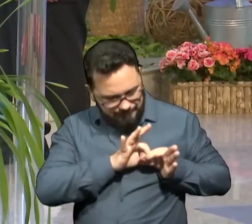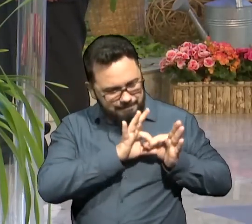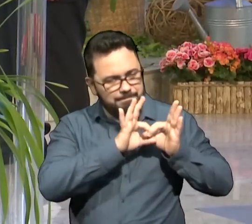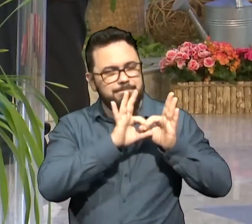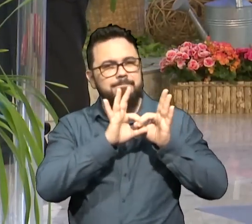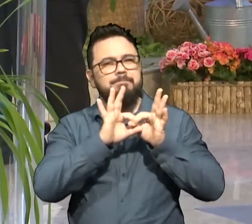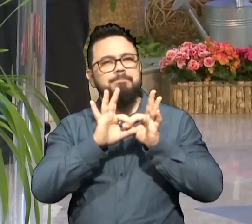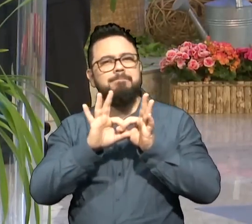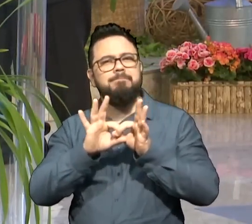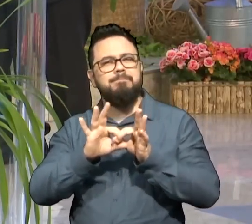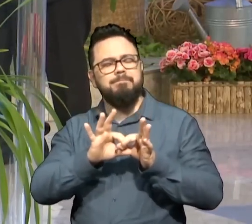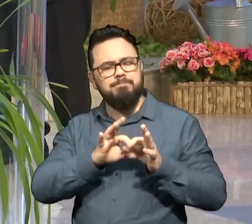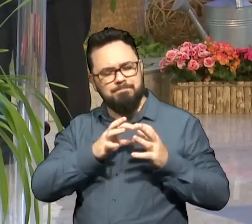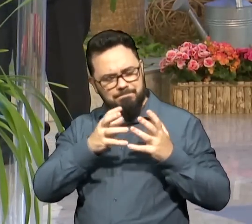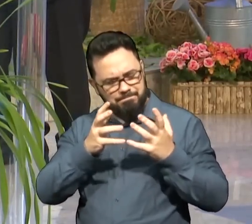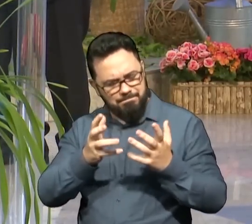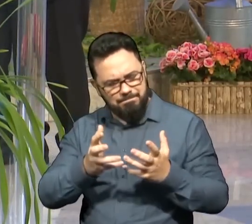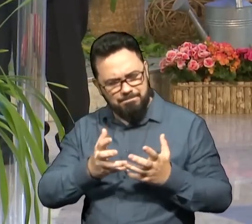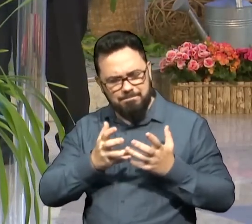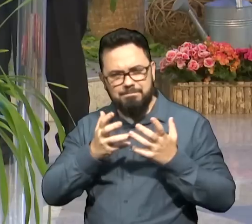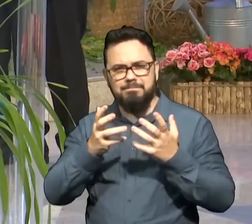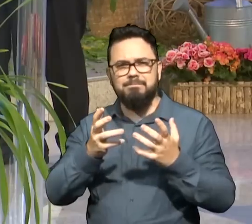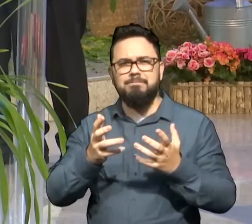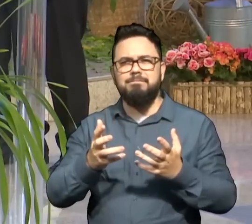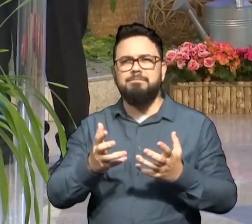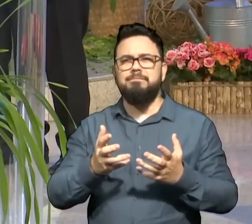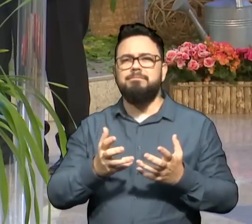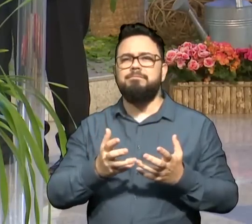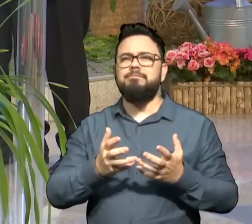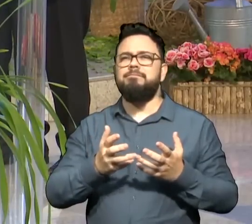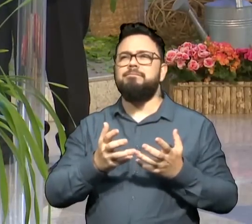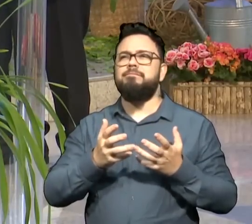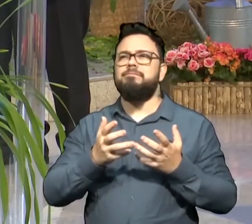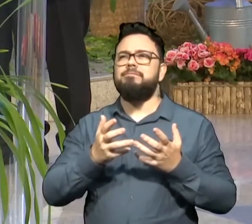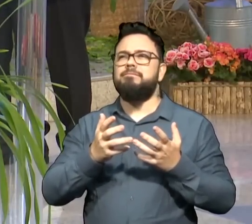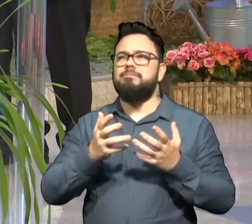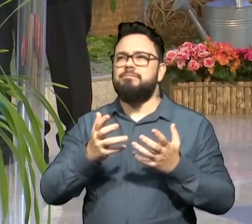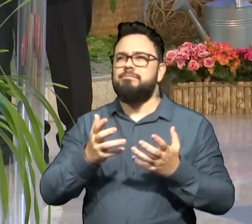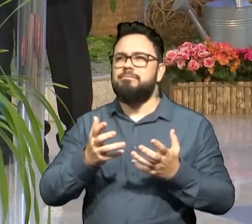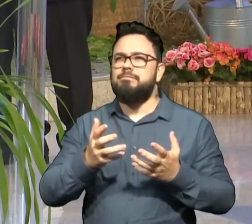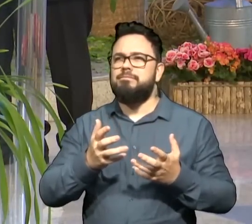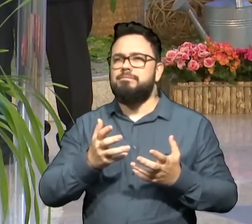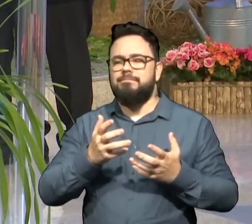quero muit grato então